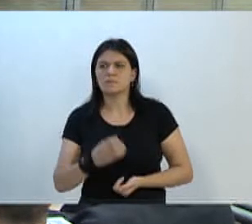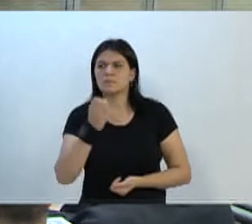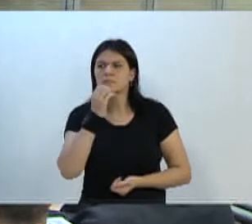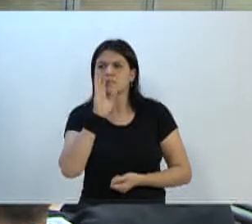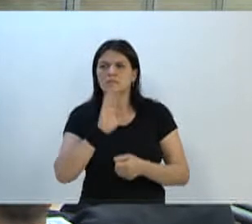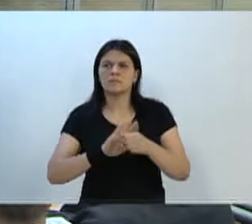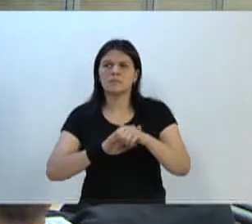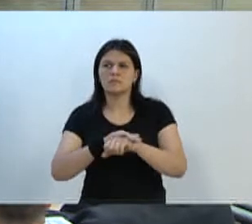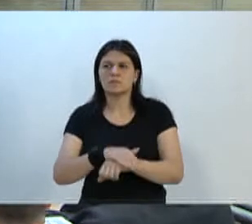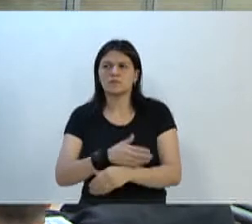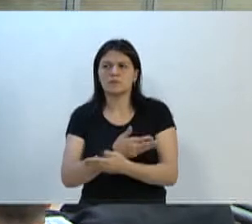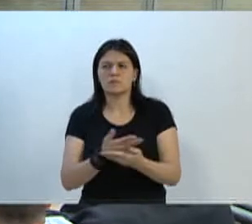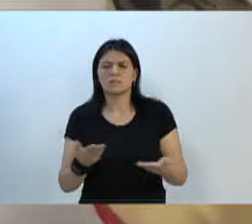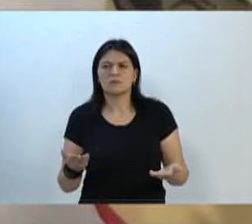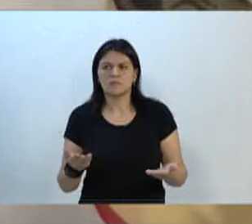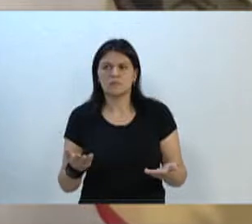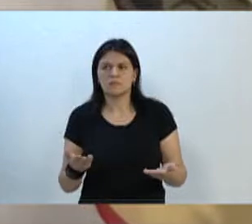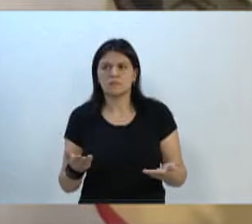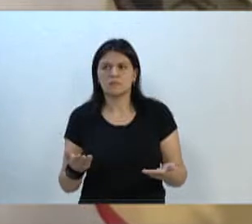boa noite